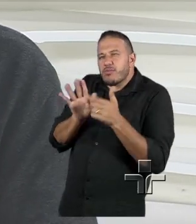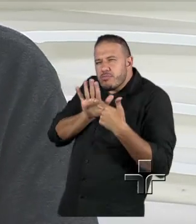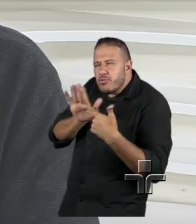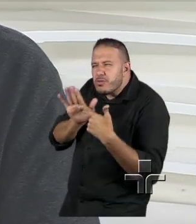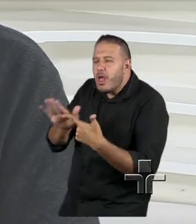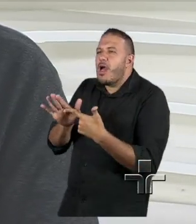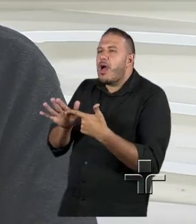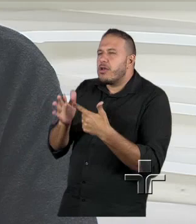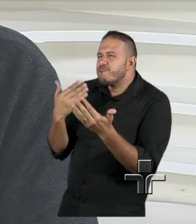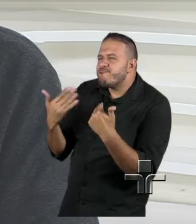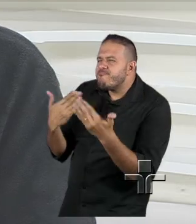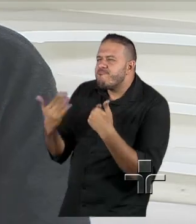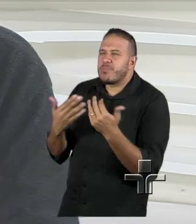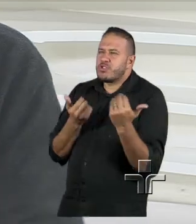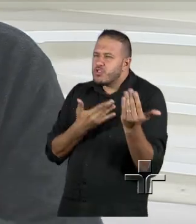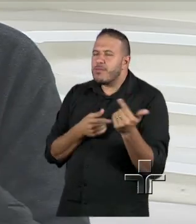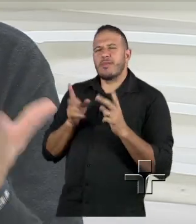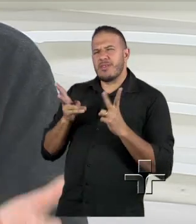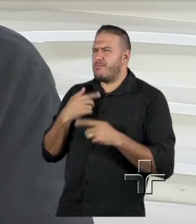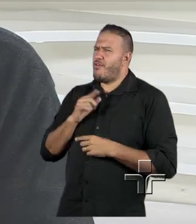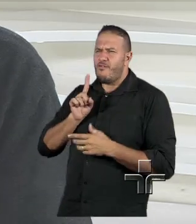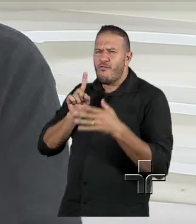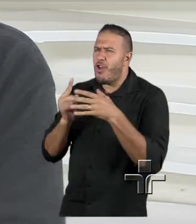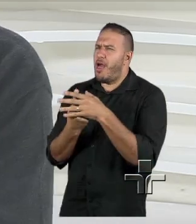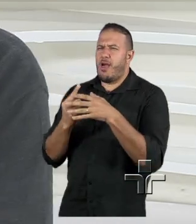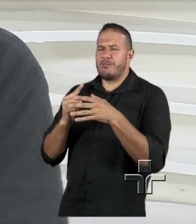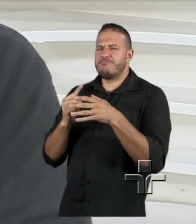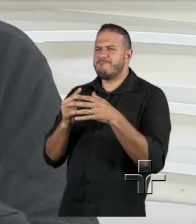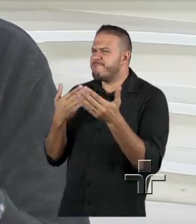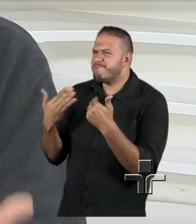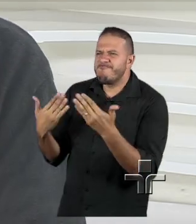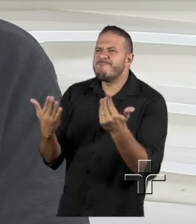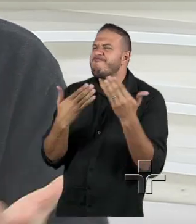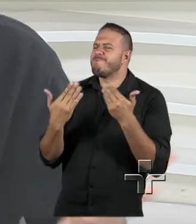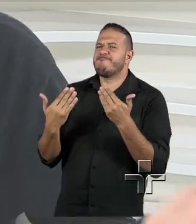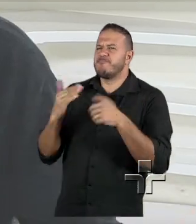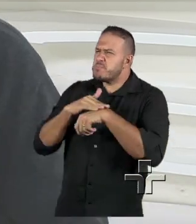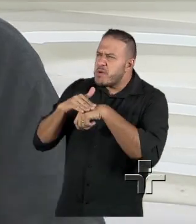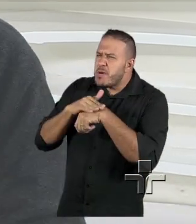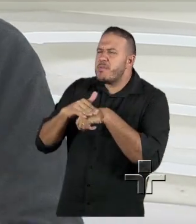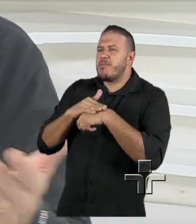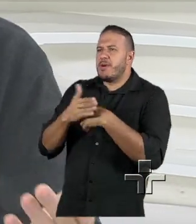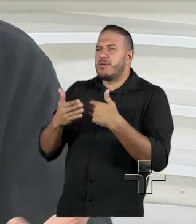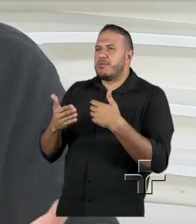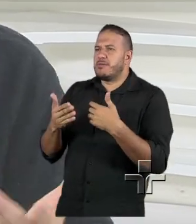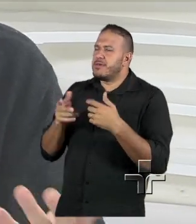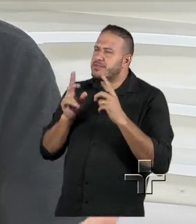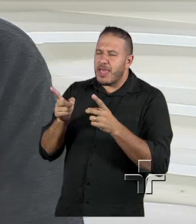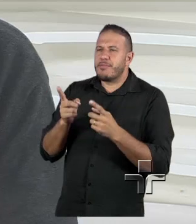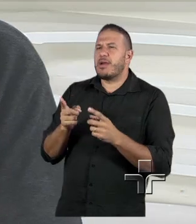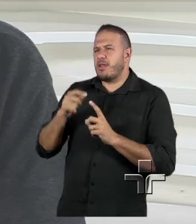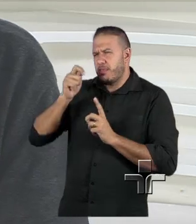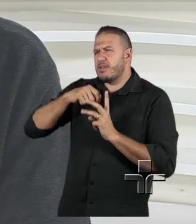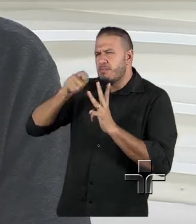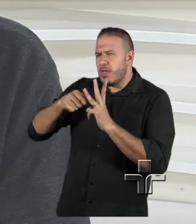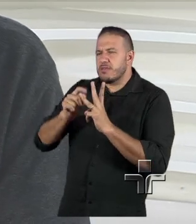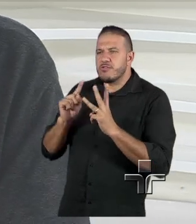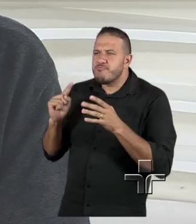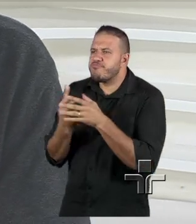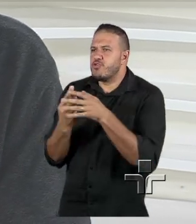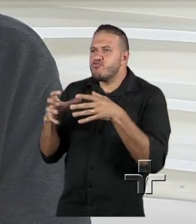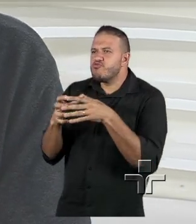com esses jovens, né, estou lá sempre que possível, tenho uma agenda pesada, mas pelo menos cada 3 meses eu estou com eles,